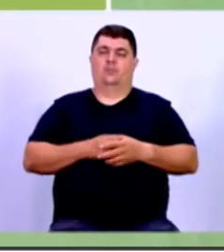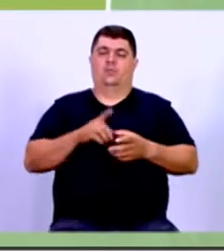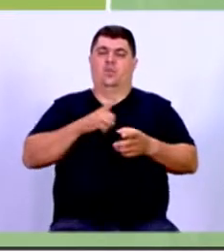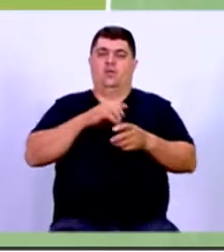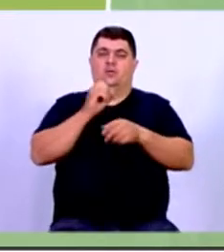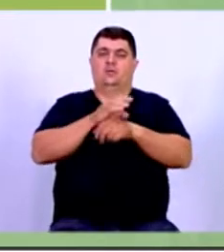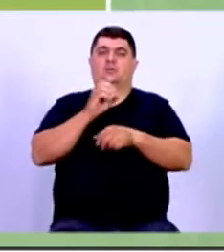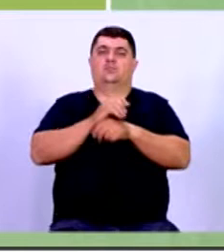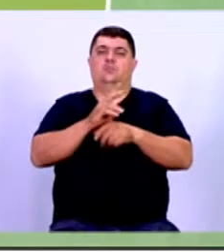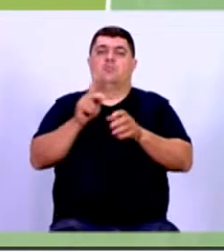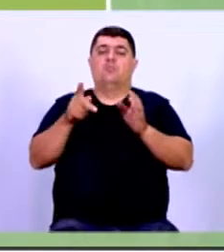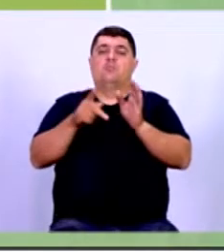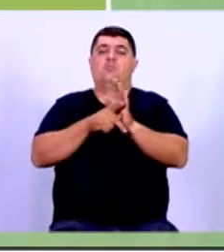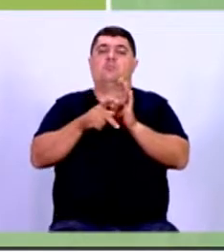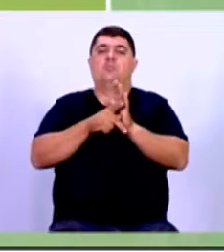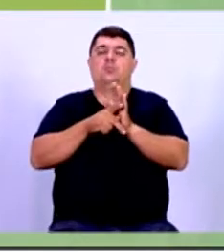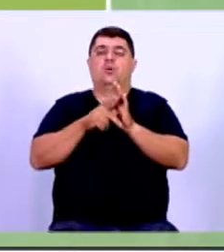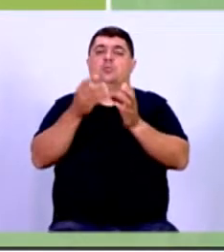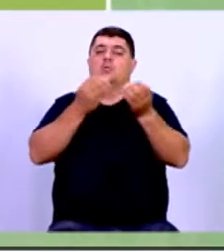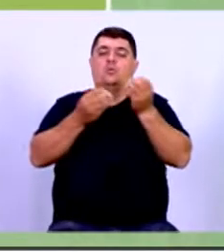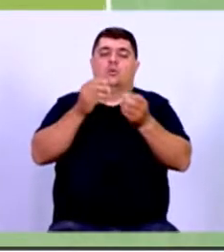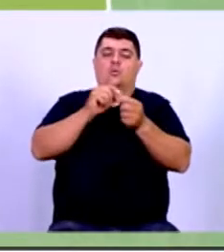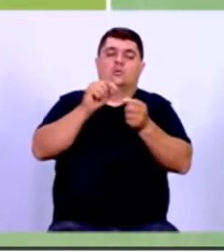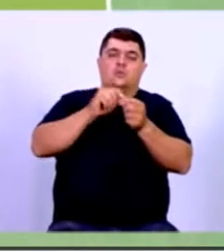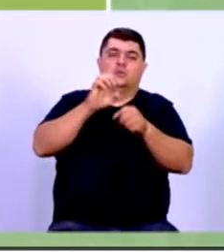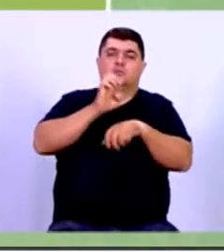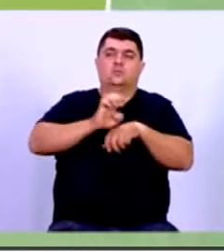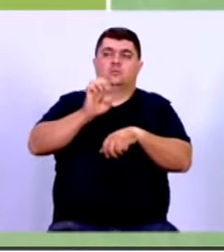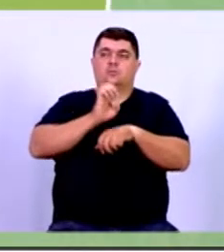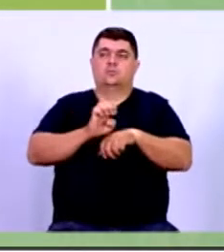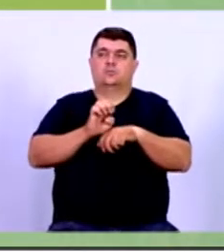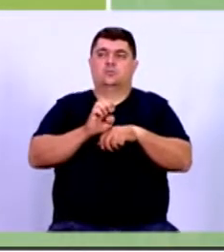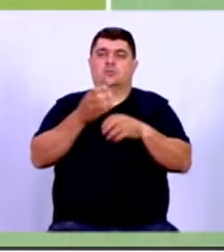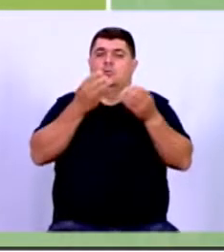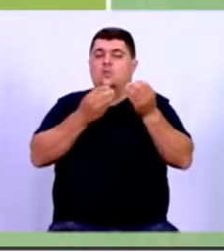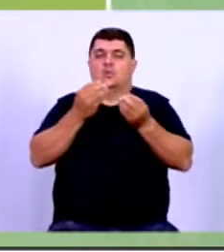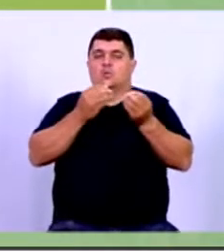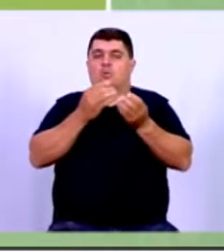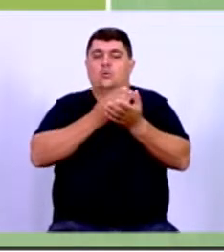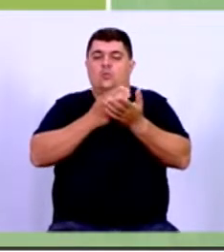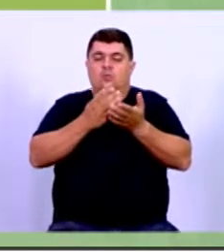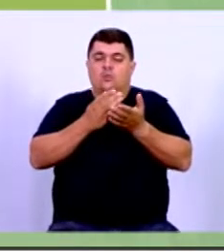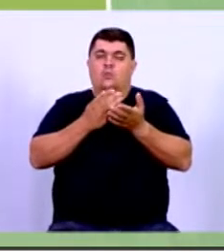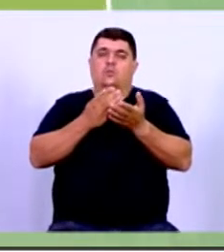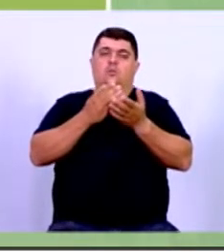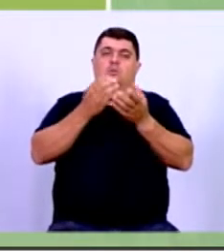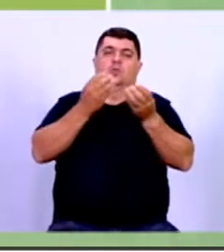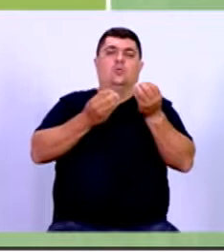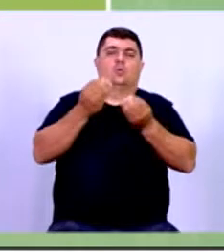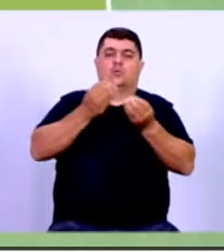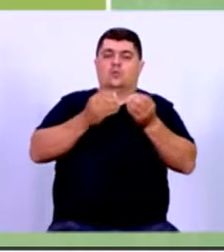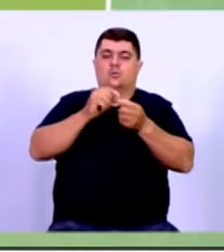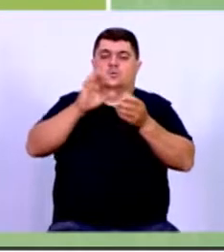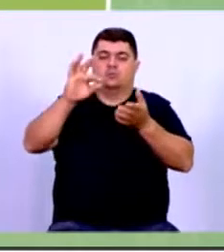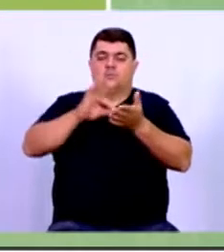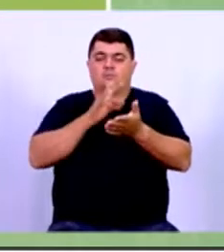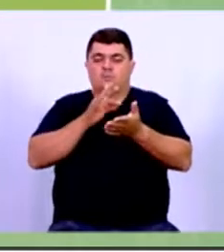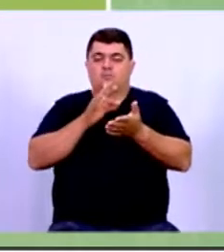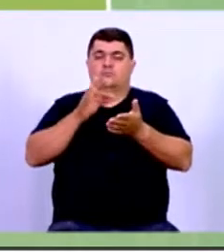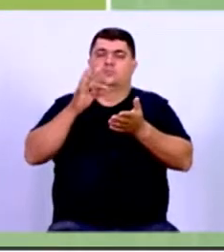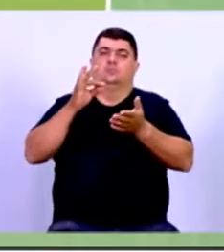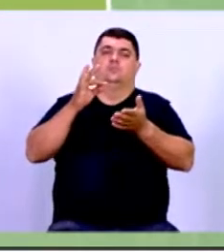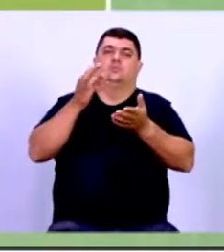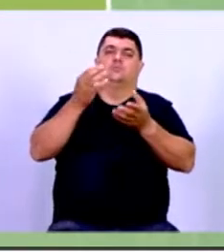orientações específicas dos procedimentos de estágio. Quando que pode iniciar o estágio, como que faz a matrícula no